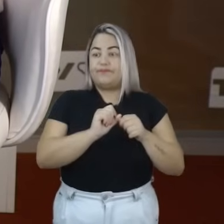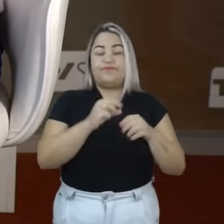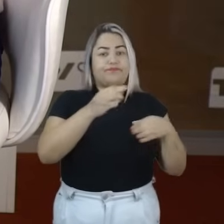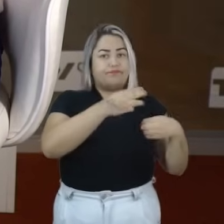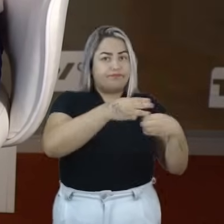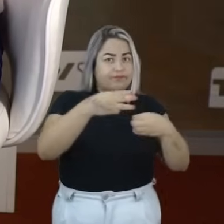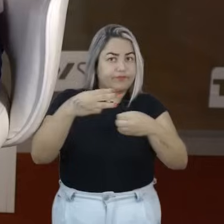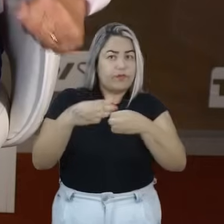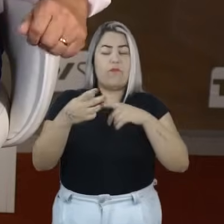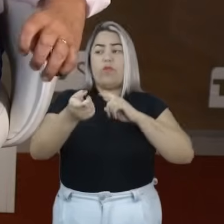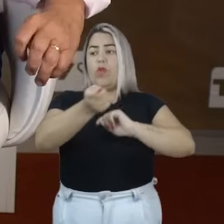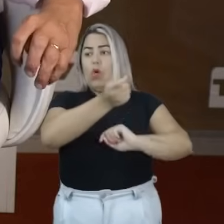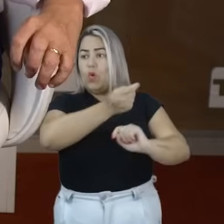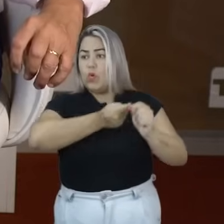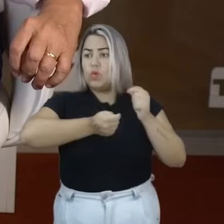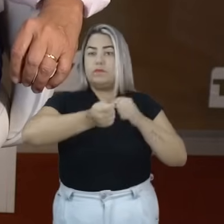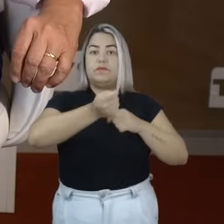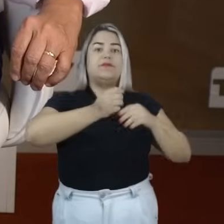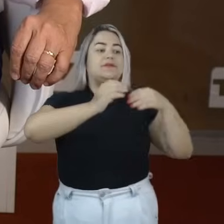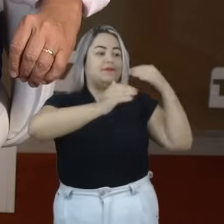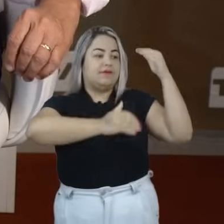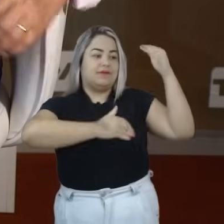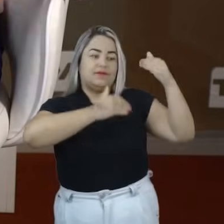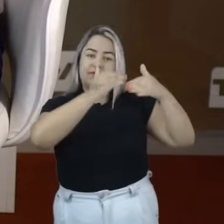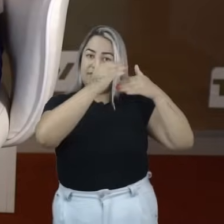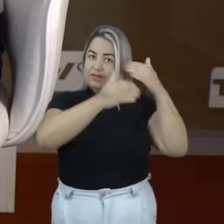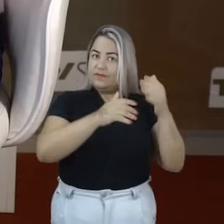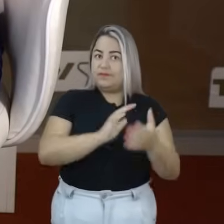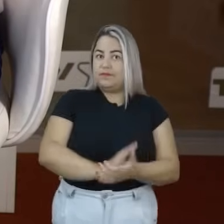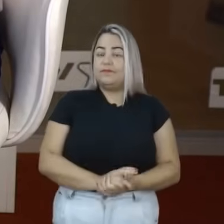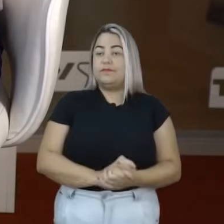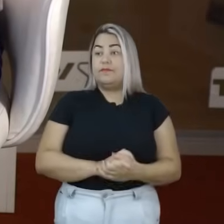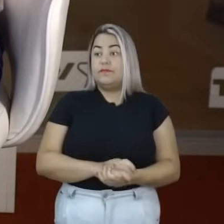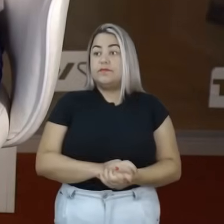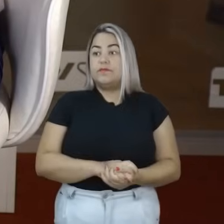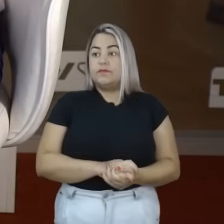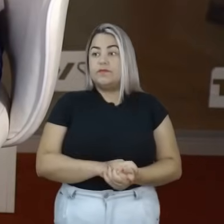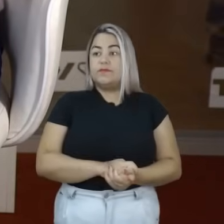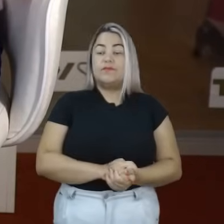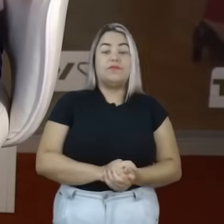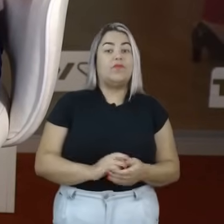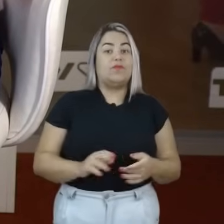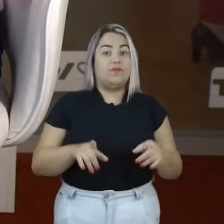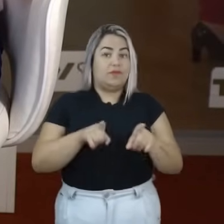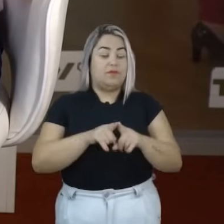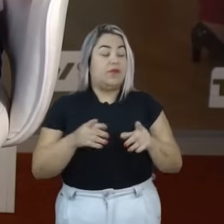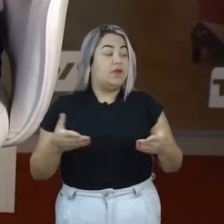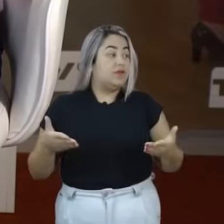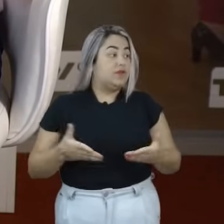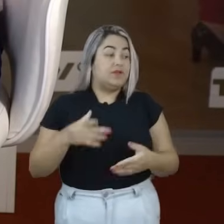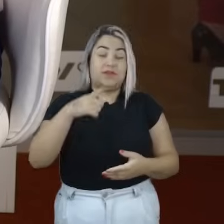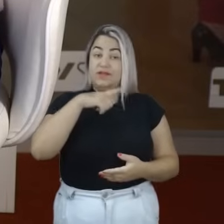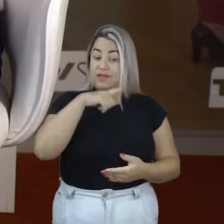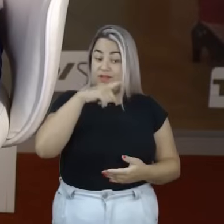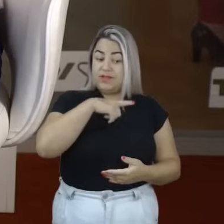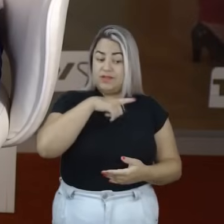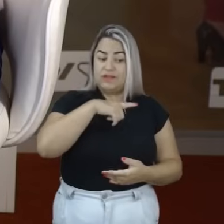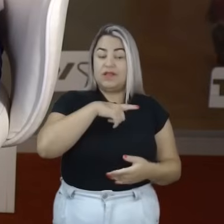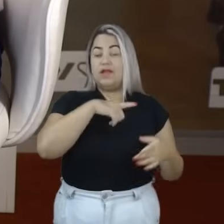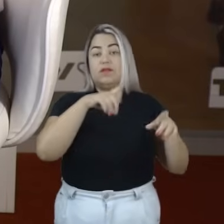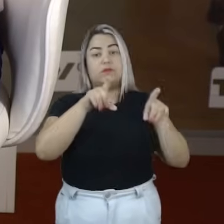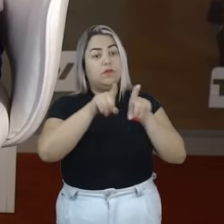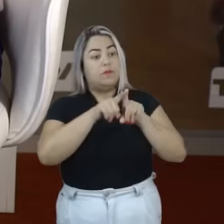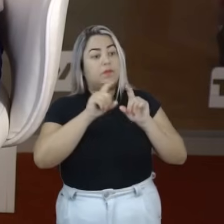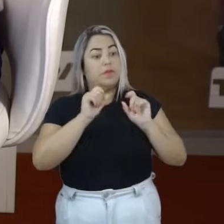município a economia crescer? Então, eu acho que esse momento em que se tem não apenas a